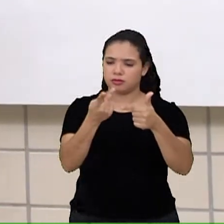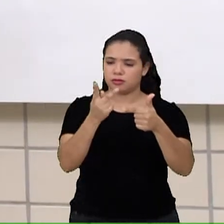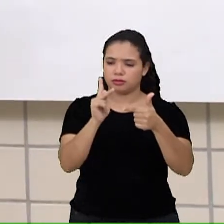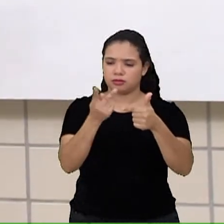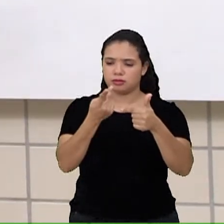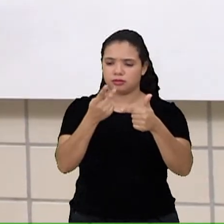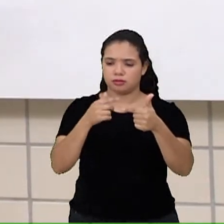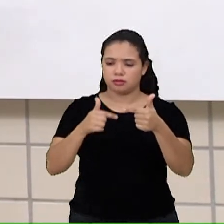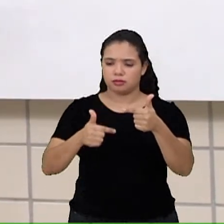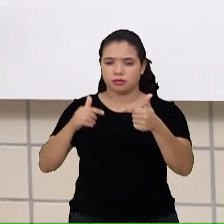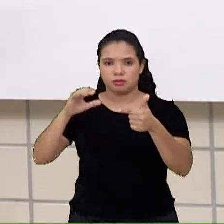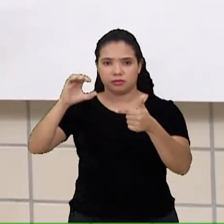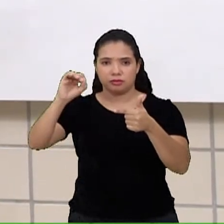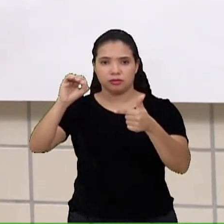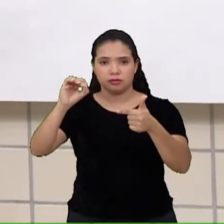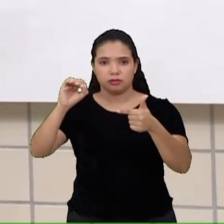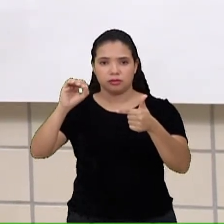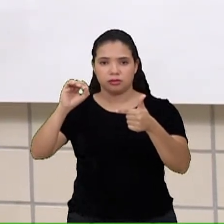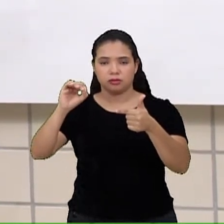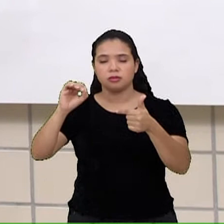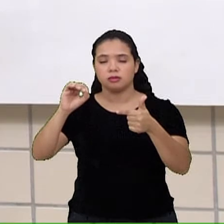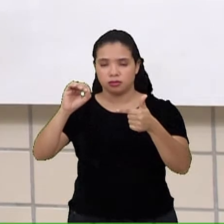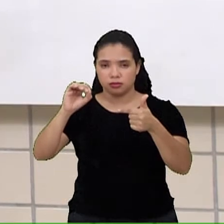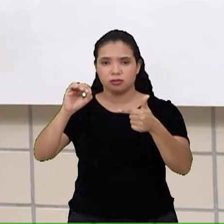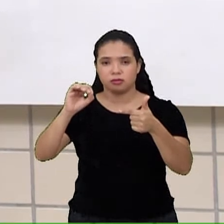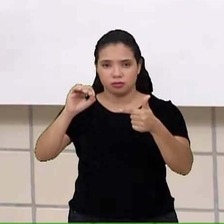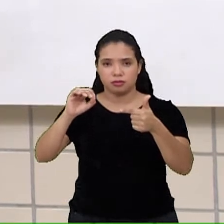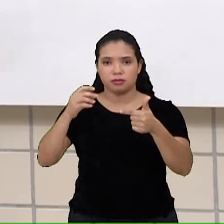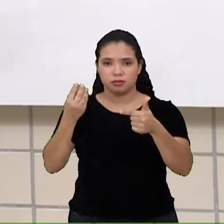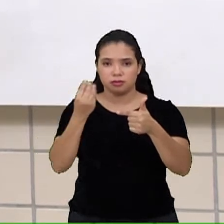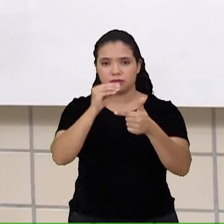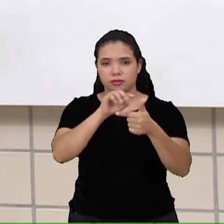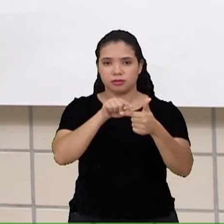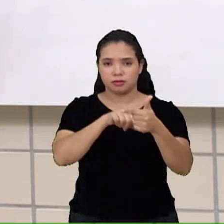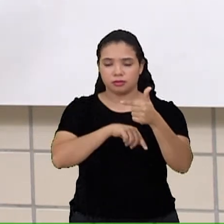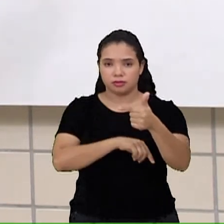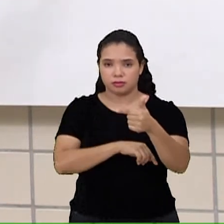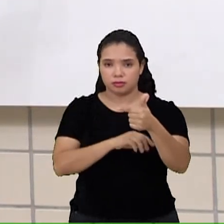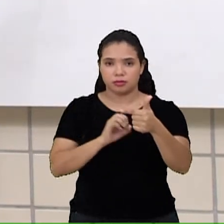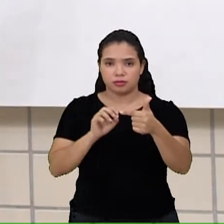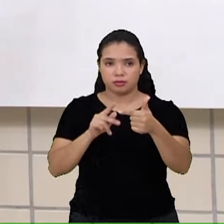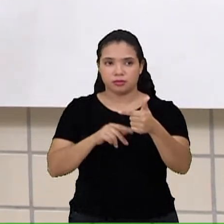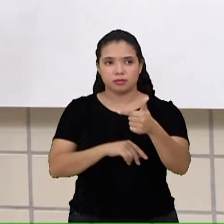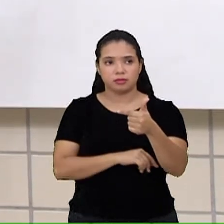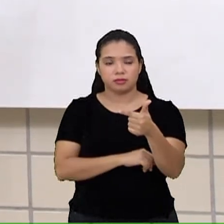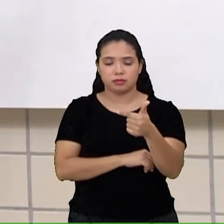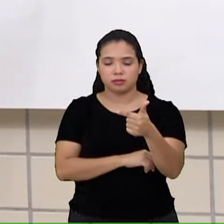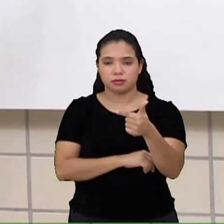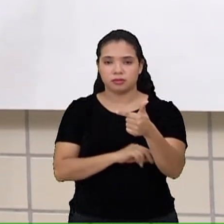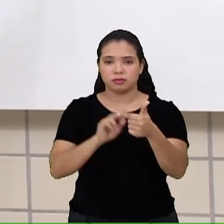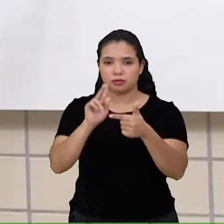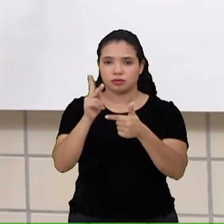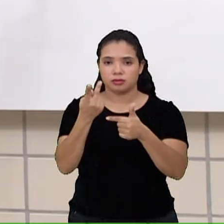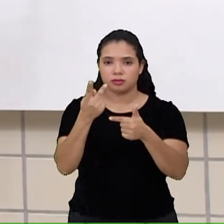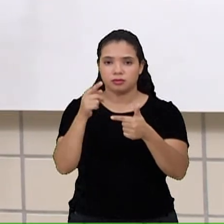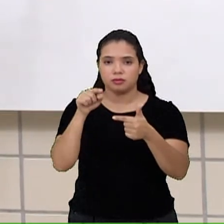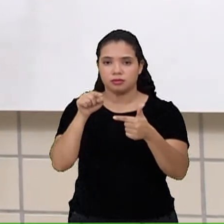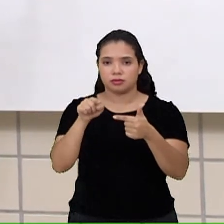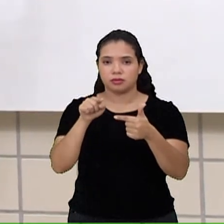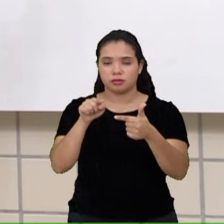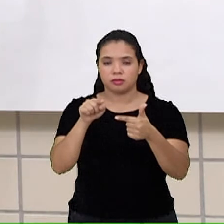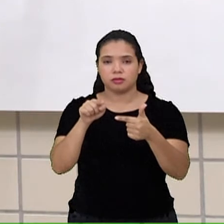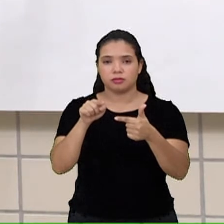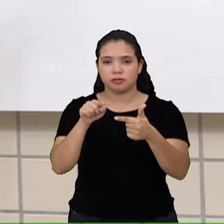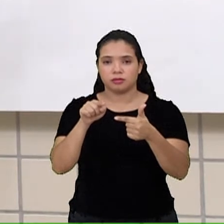eu tenho que colocar o número 2 aqui na frente da molécula, tá bom? E aqui eu tenho quem? o meu índice de